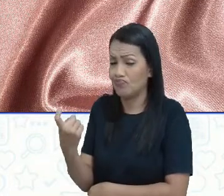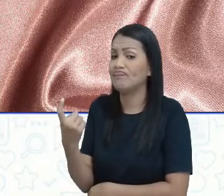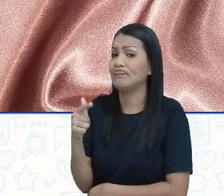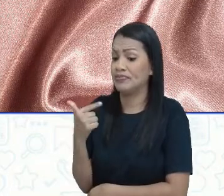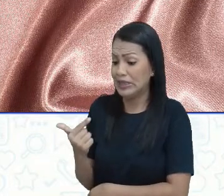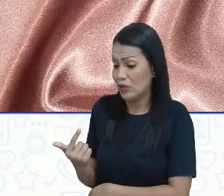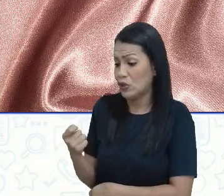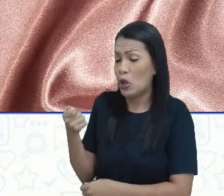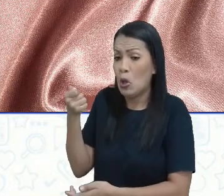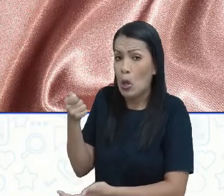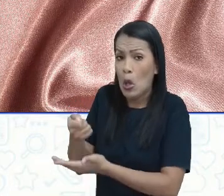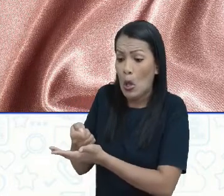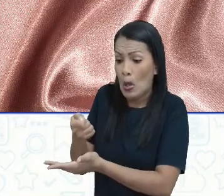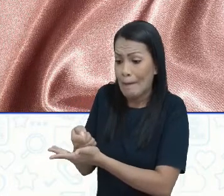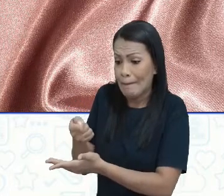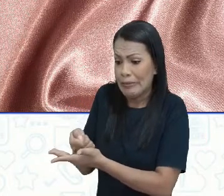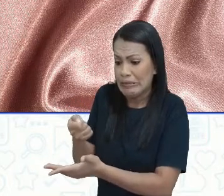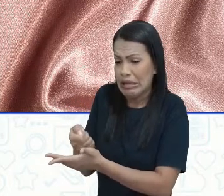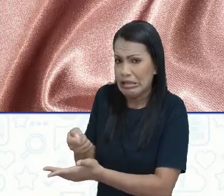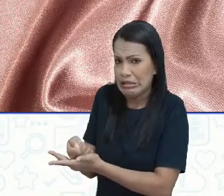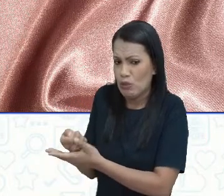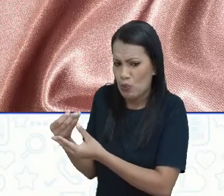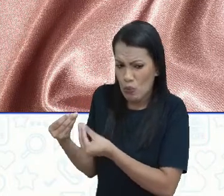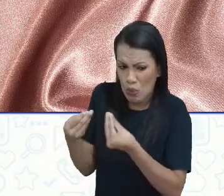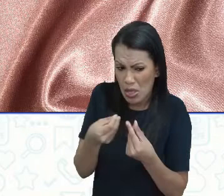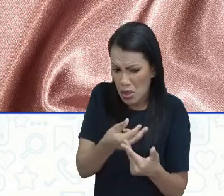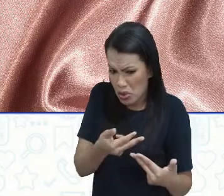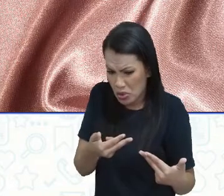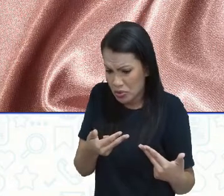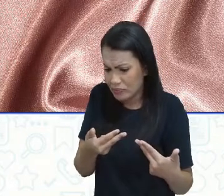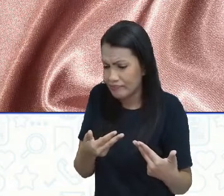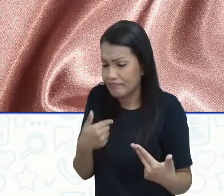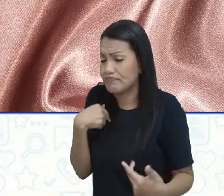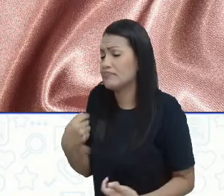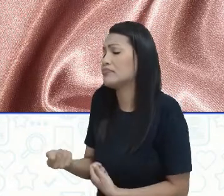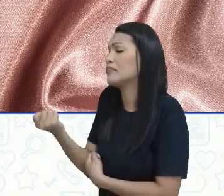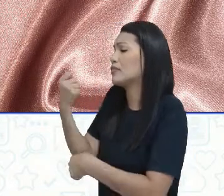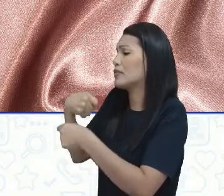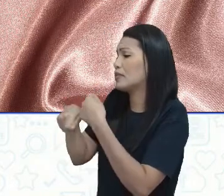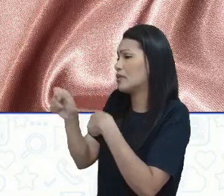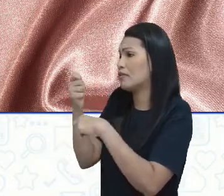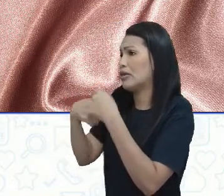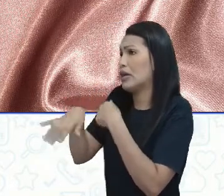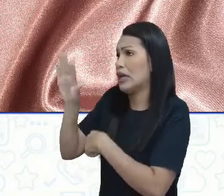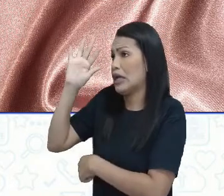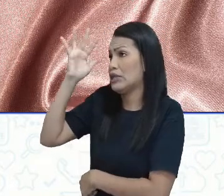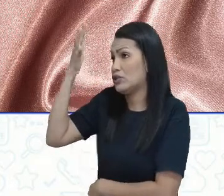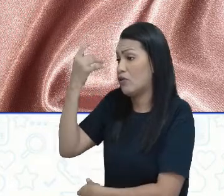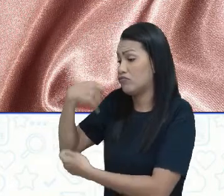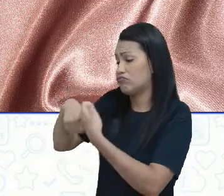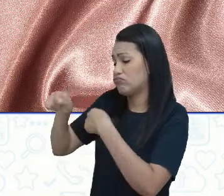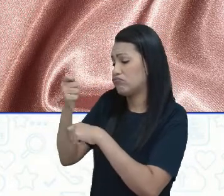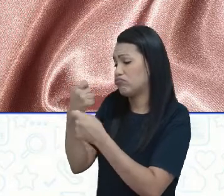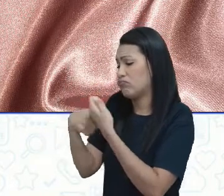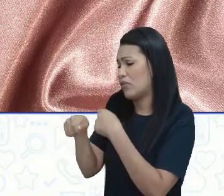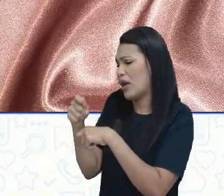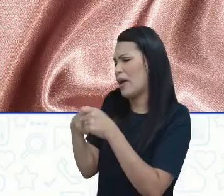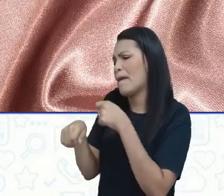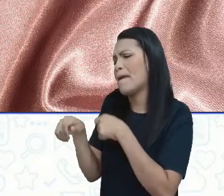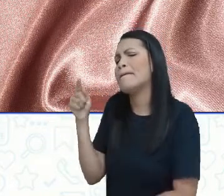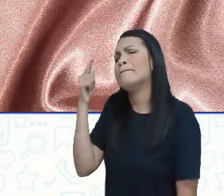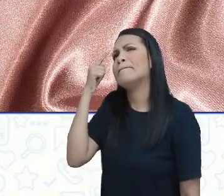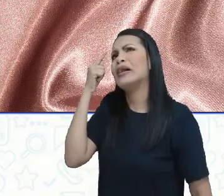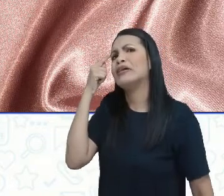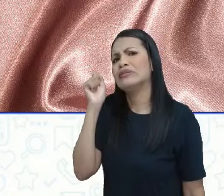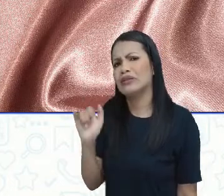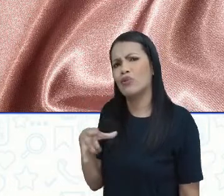não tinha as necessidades do outro para suprir. E foi para o tear. É lá que ela resolve os problemas dela, né? Então ela pensou, se eu tenho um